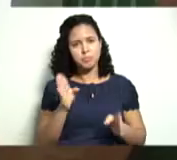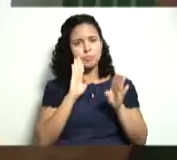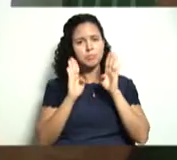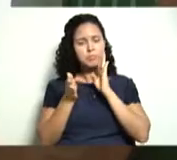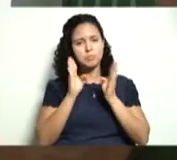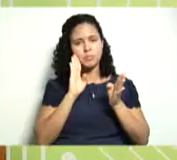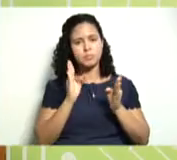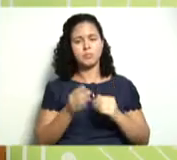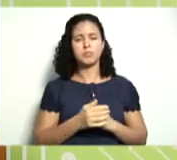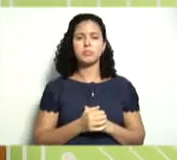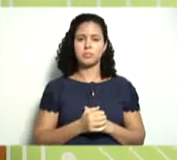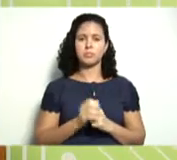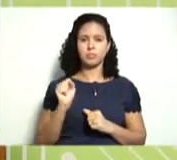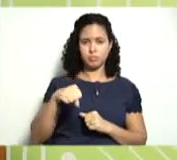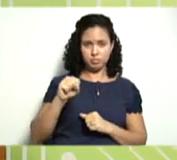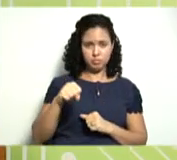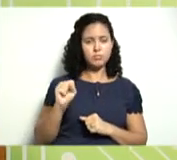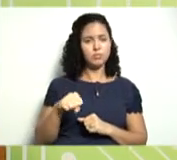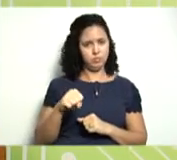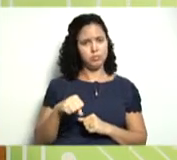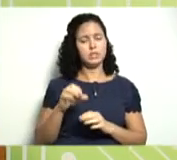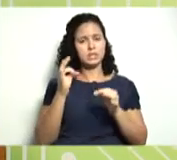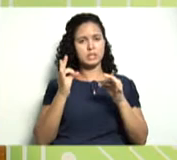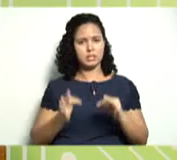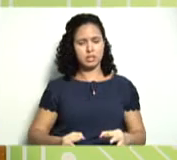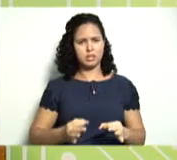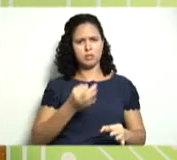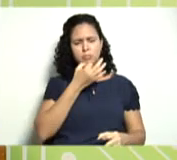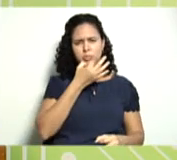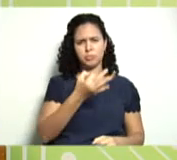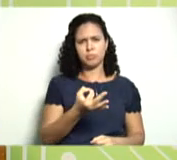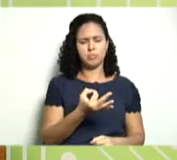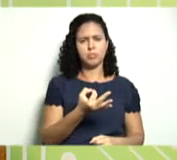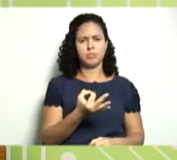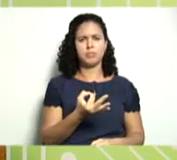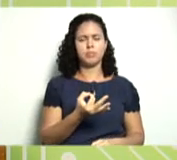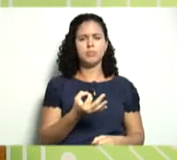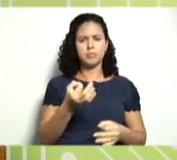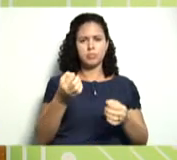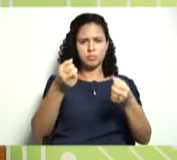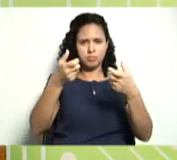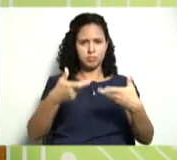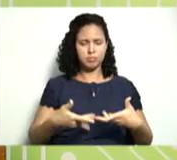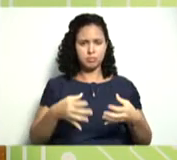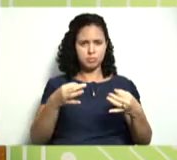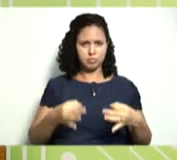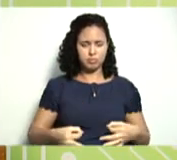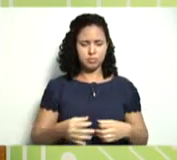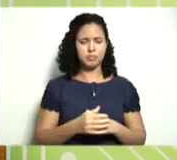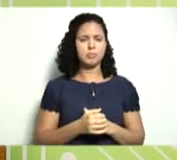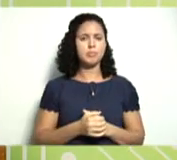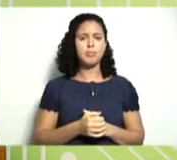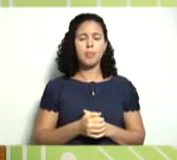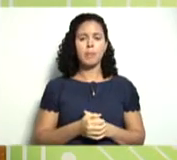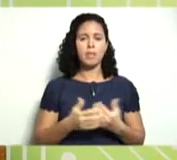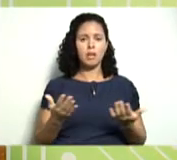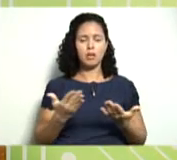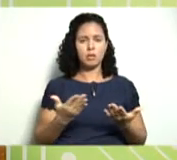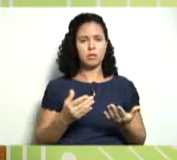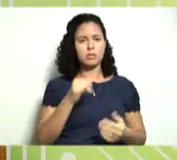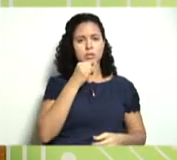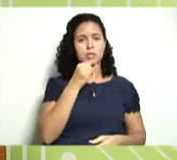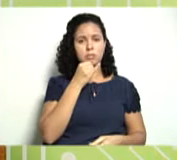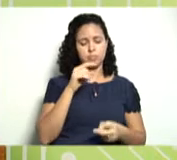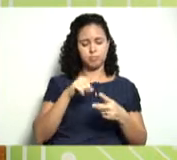muito bons alguém bem colocado sua suas população vamos lá agora aqui ó trouxe pra vocês dois exemplos